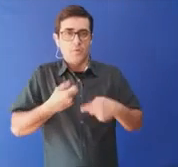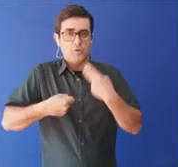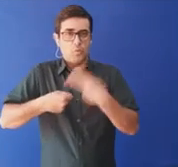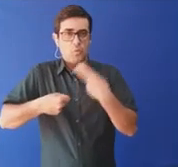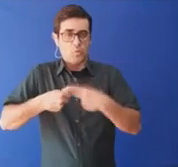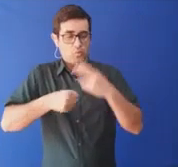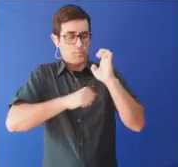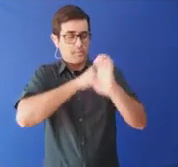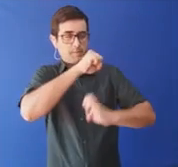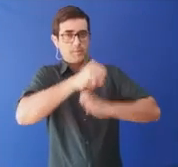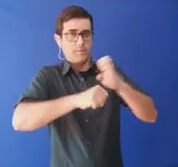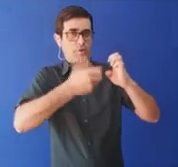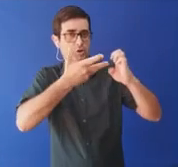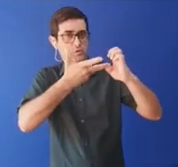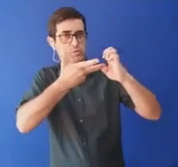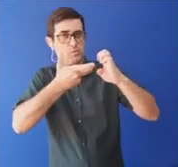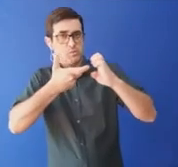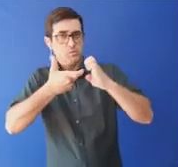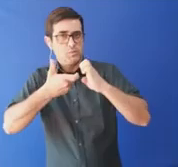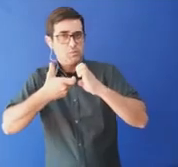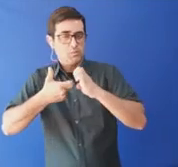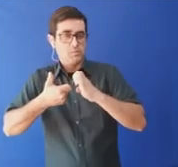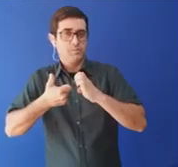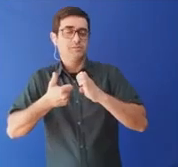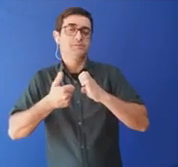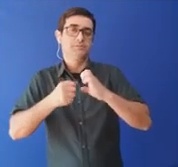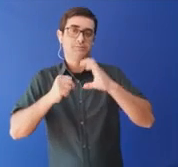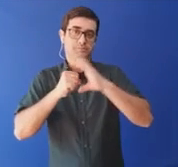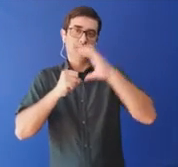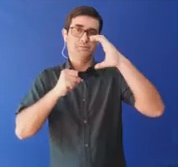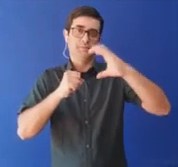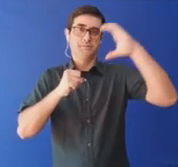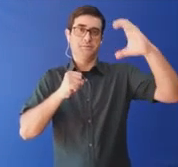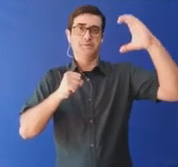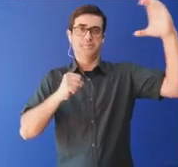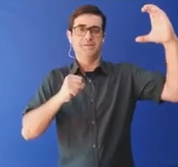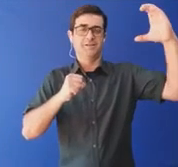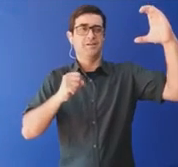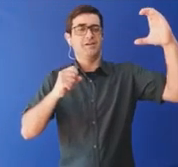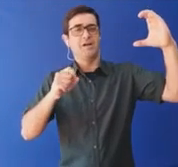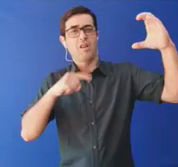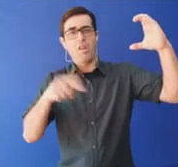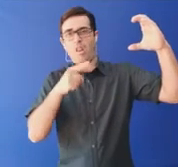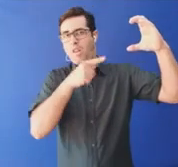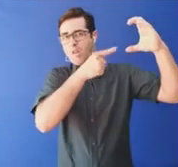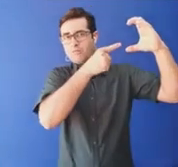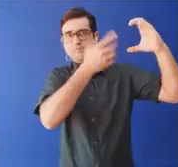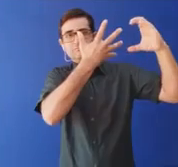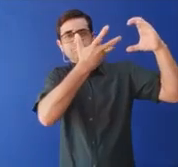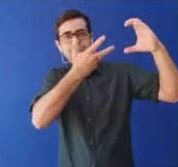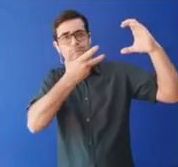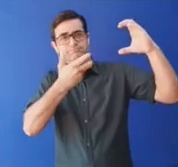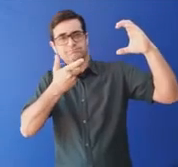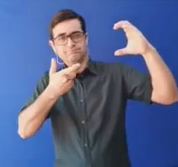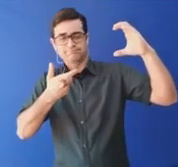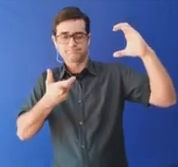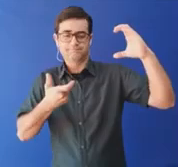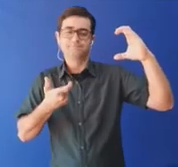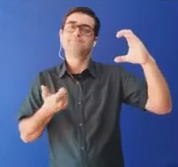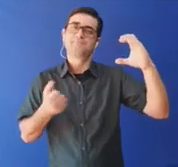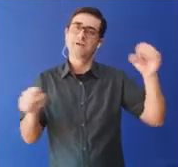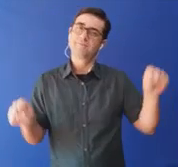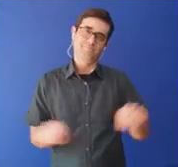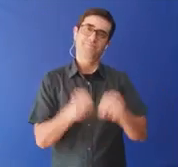da atração que aquele núcleo faz pelos elétrons da sua camada de valência. Elas estão muito distantes.